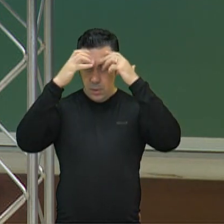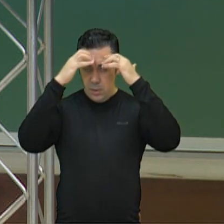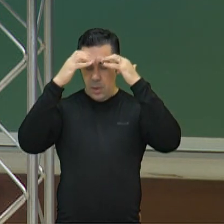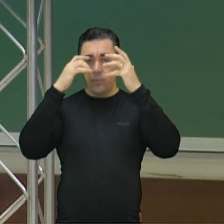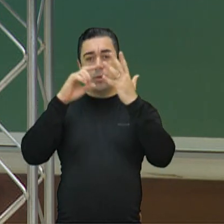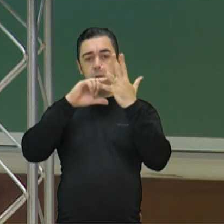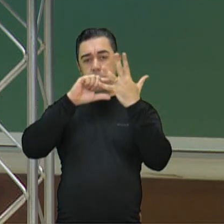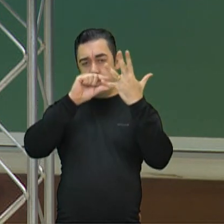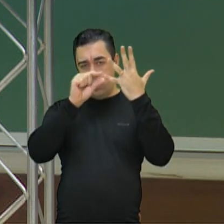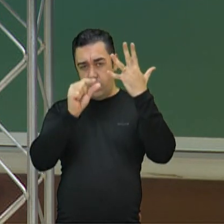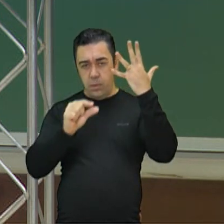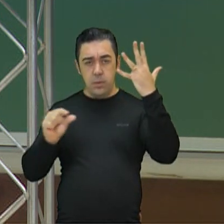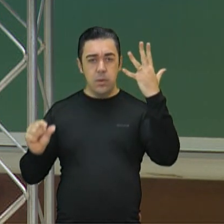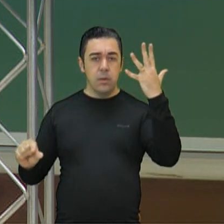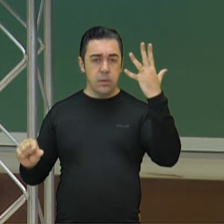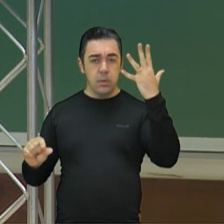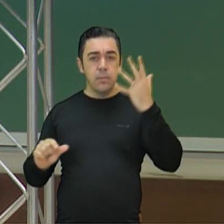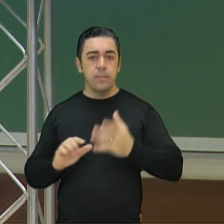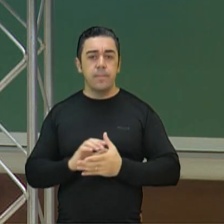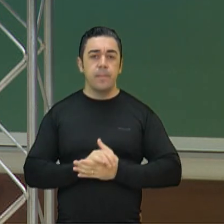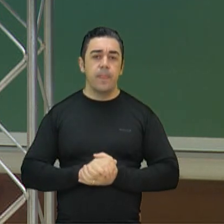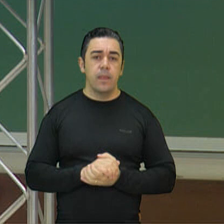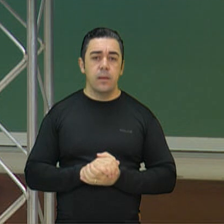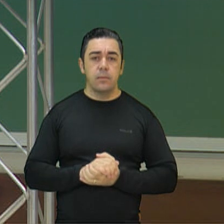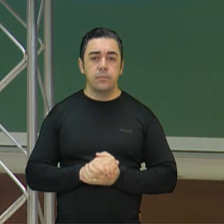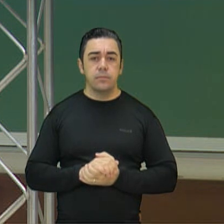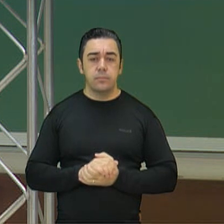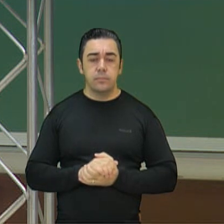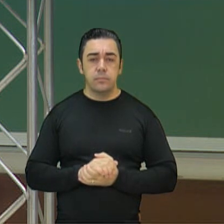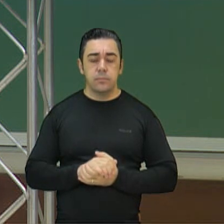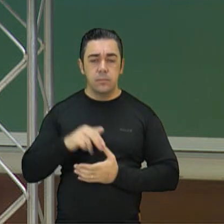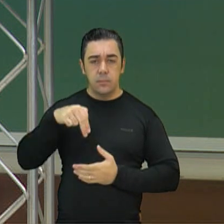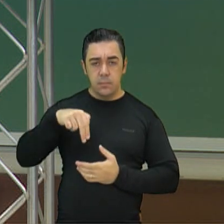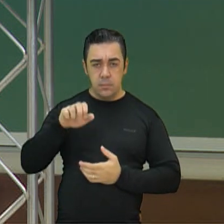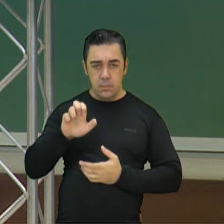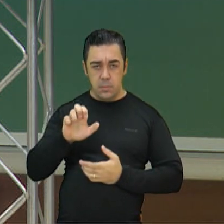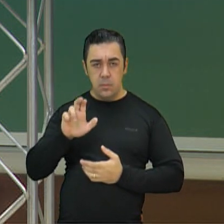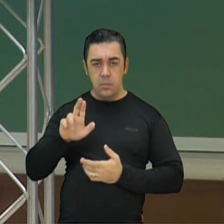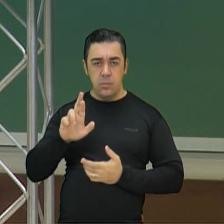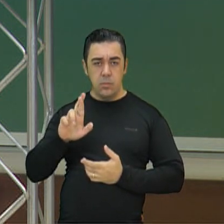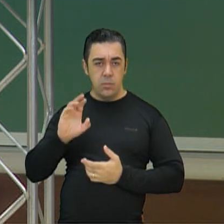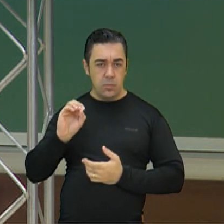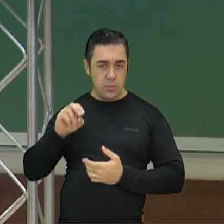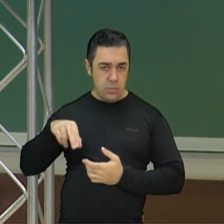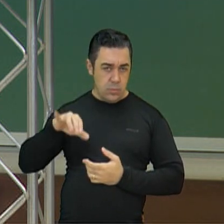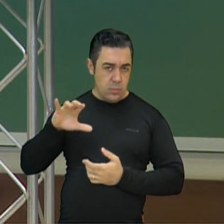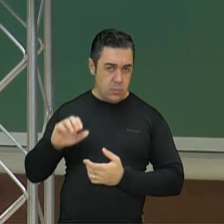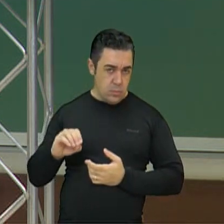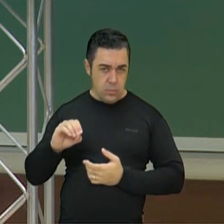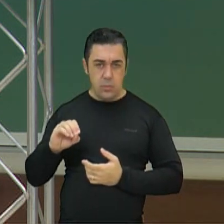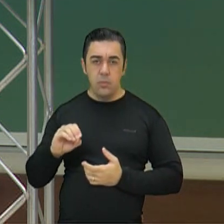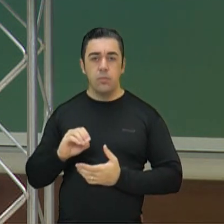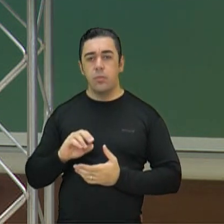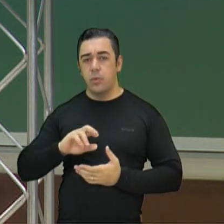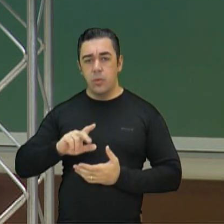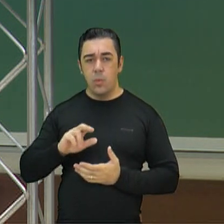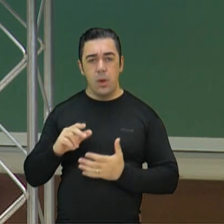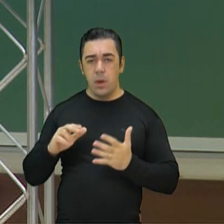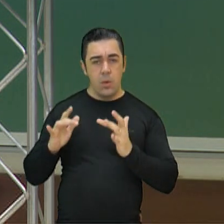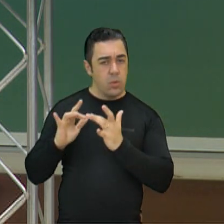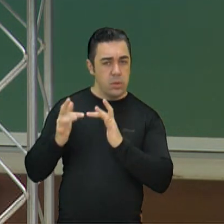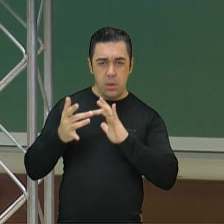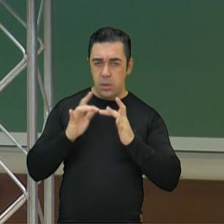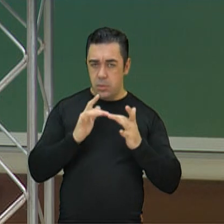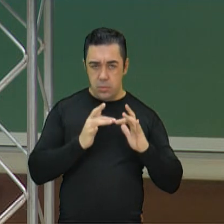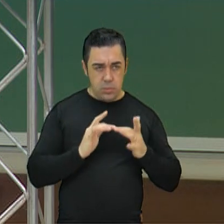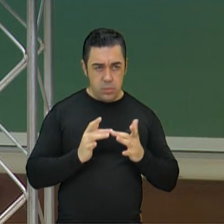impulso nervoso, ela é a corrente elétrica do neurônio ali, não corresponde à região de contato entre